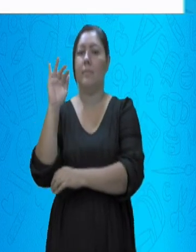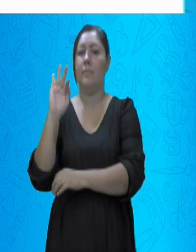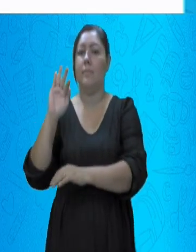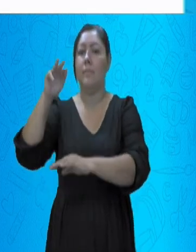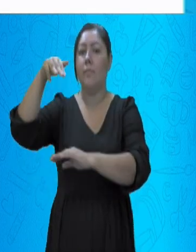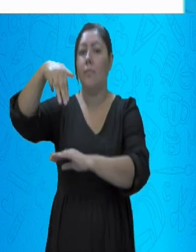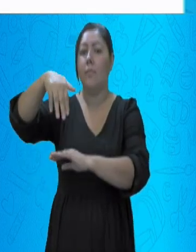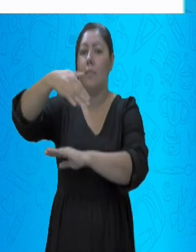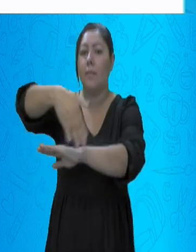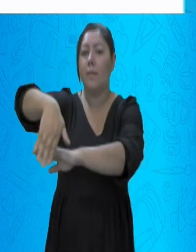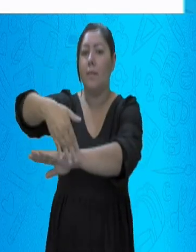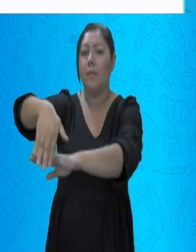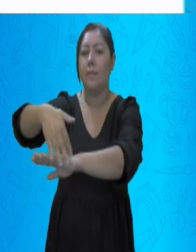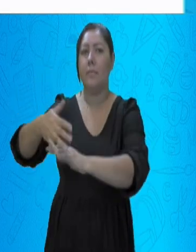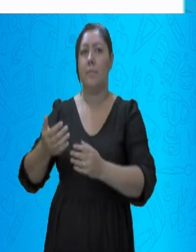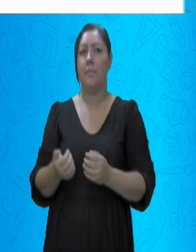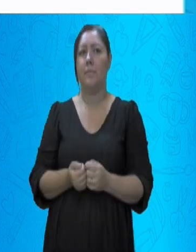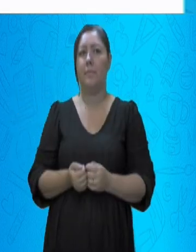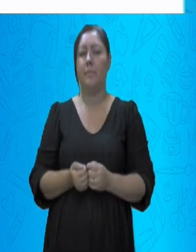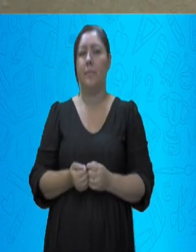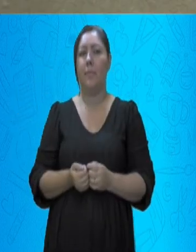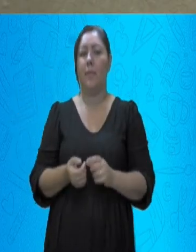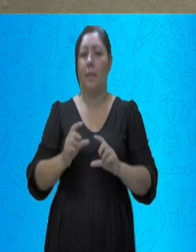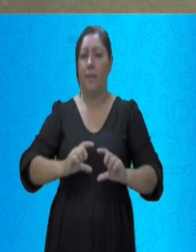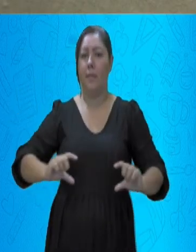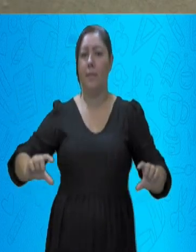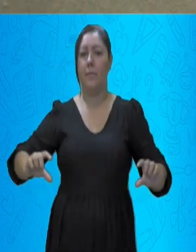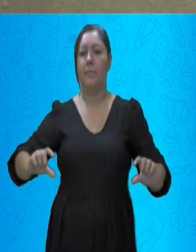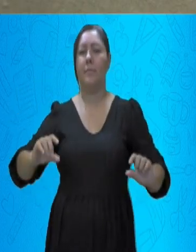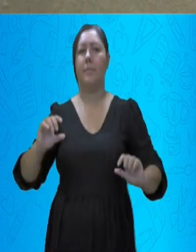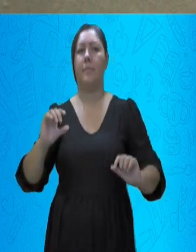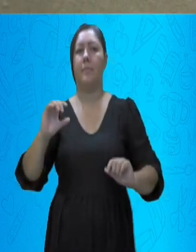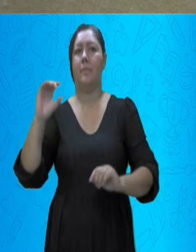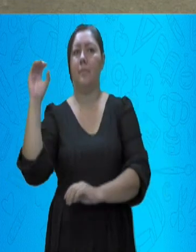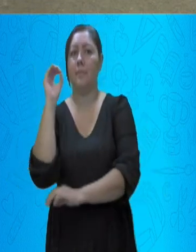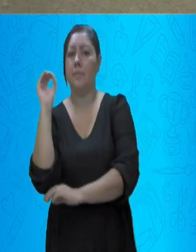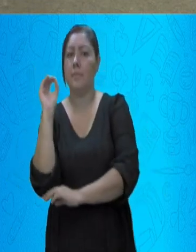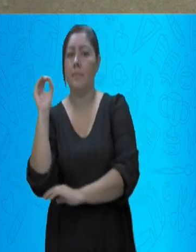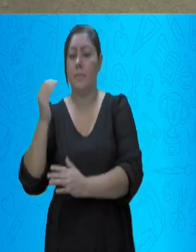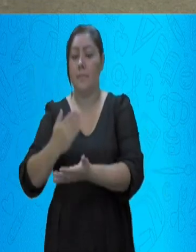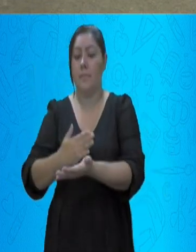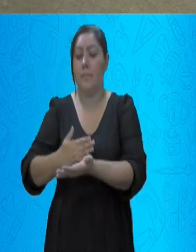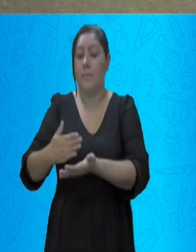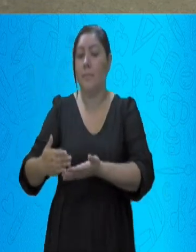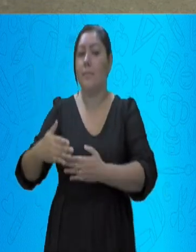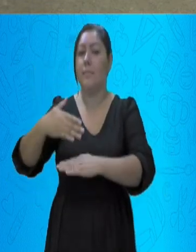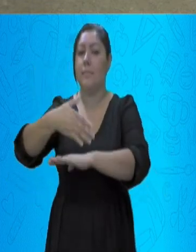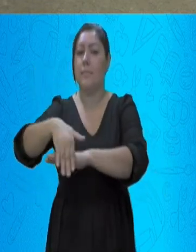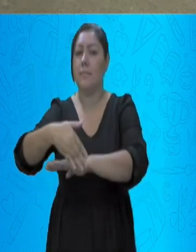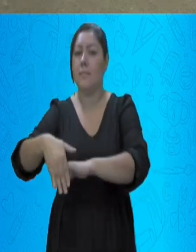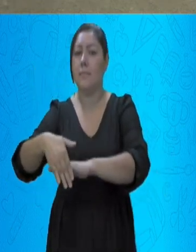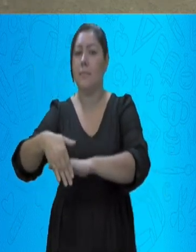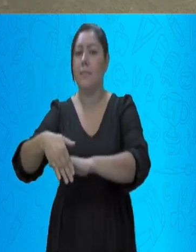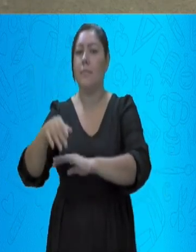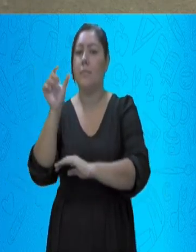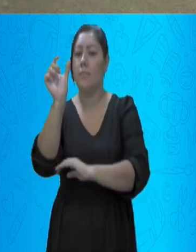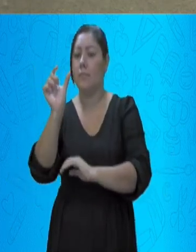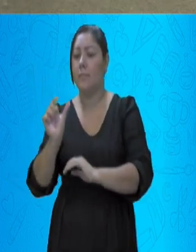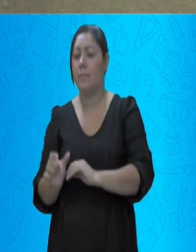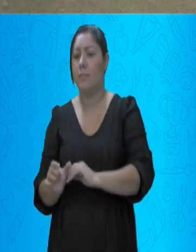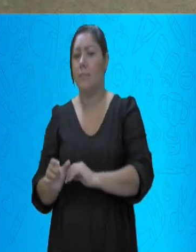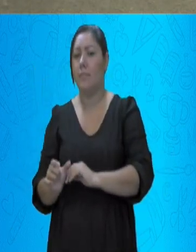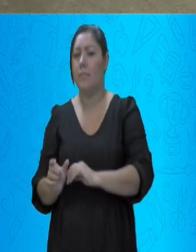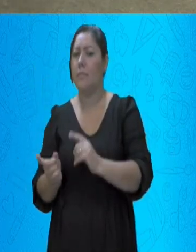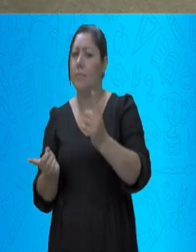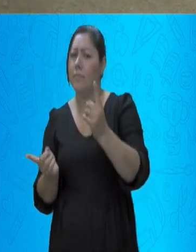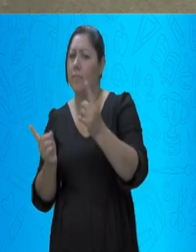final. E aqui, ó, o carro está no início da rua. Quer dizer, o contrário. Uma hora o carro